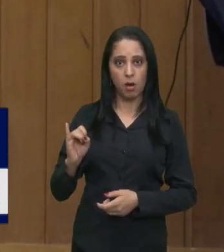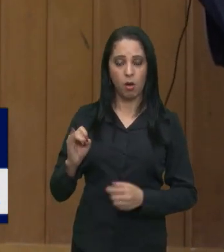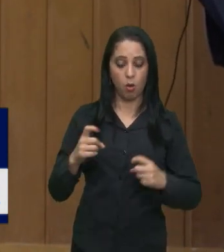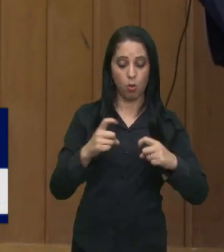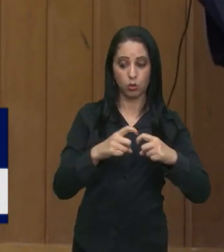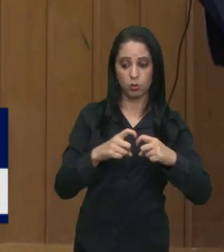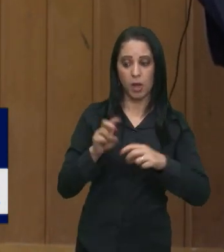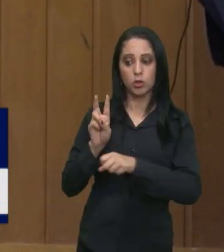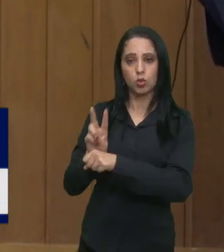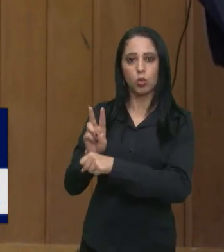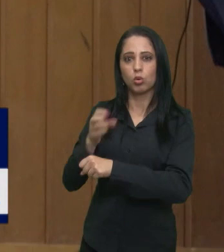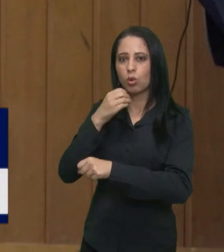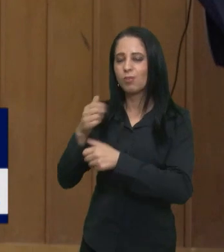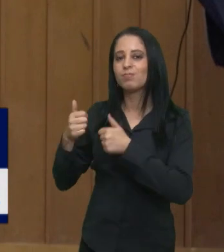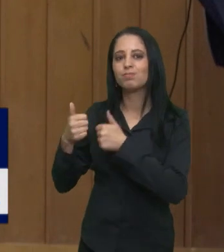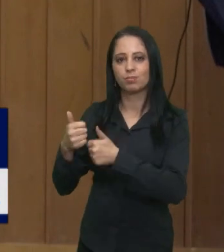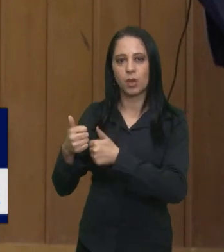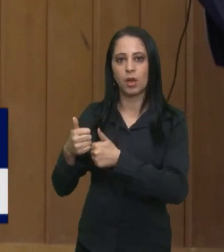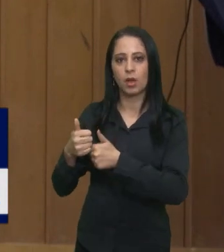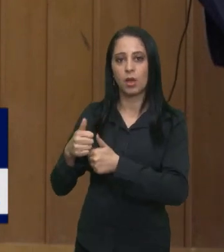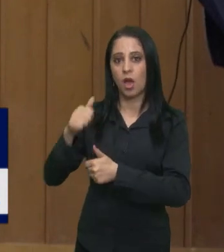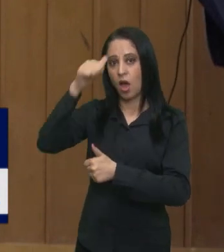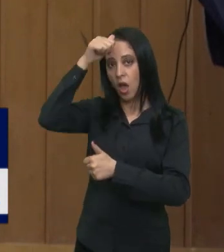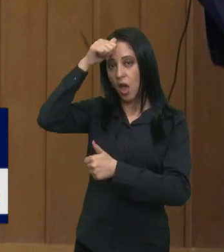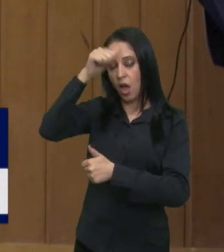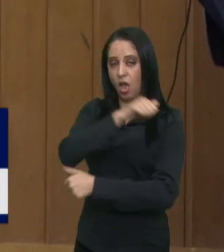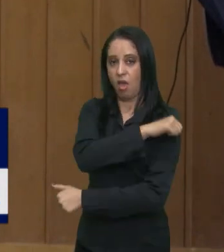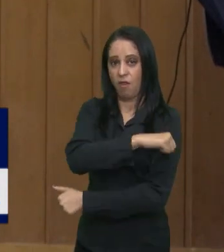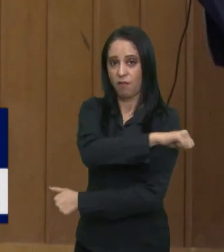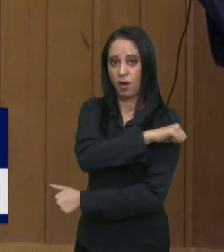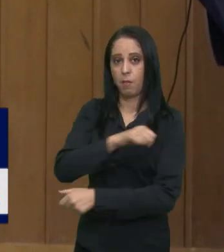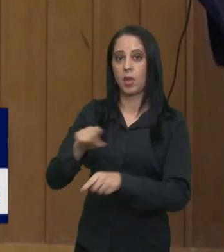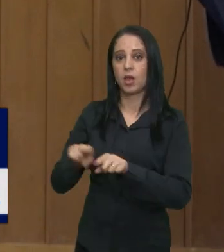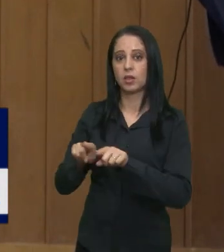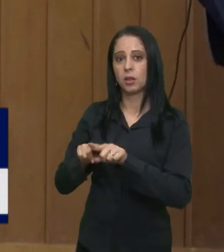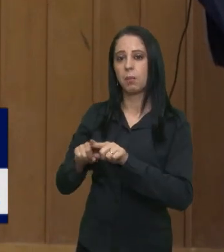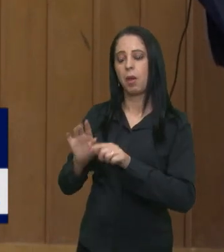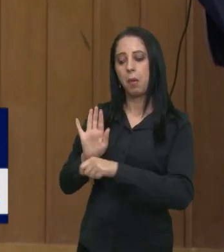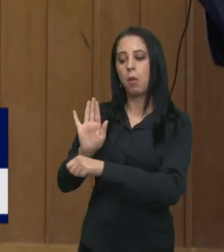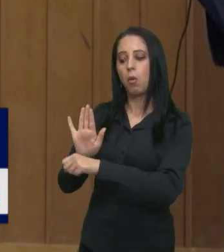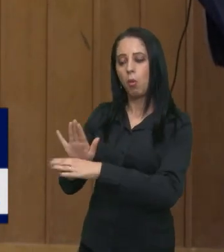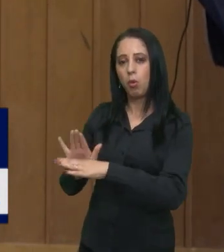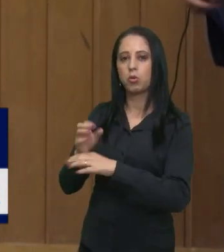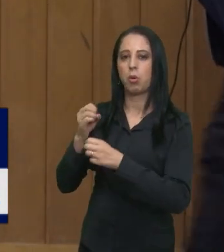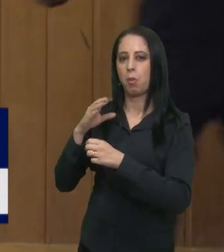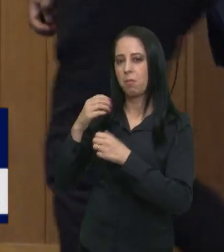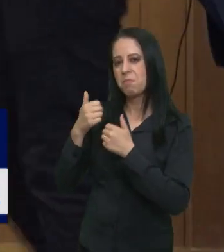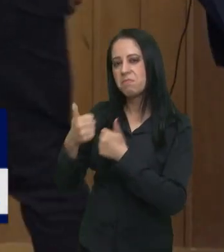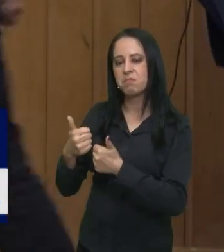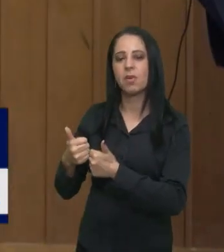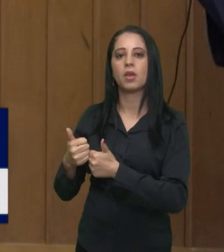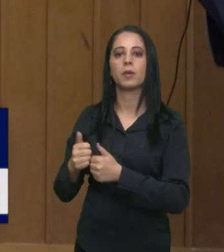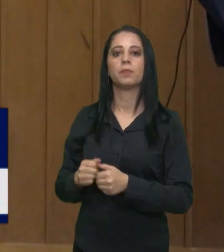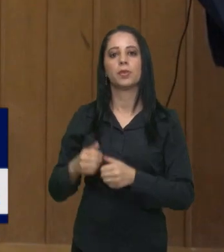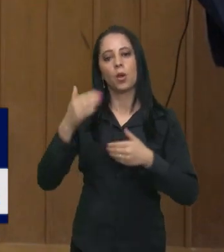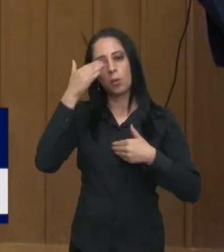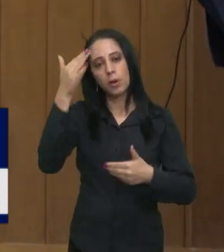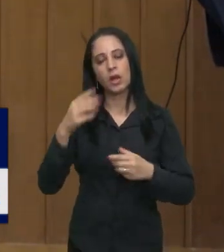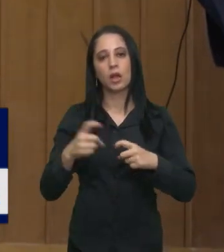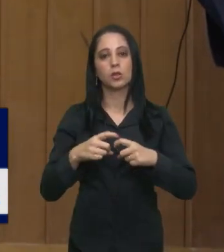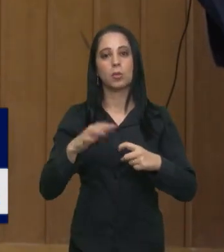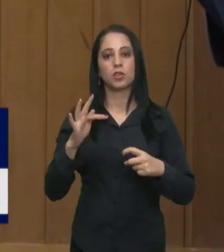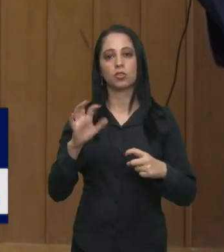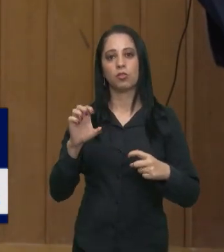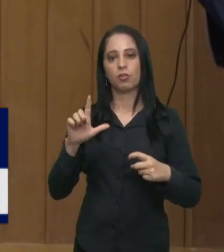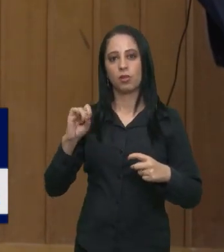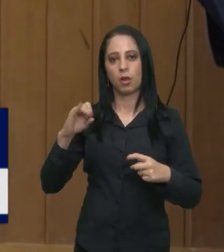pelas enfermeiras, por toda a equipe profissional do Hospital Vivale. Então eu queria agradecer ao doutor Felipe, doutora Alessandra, a todos que estão